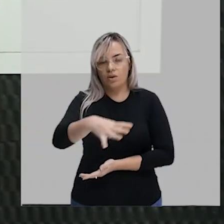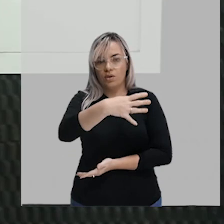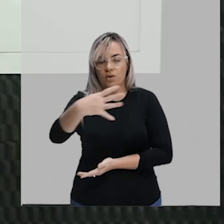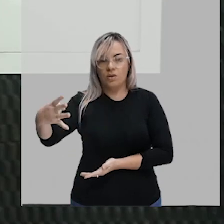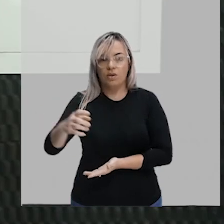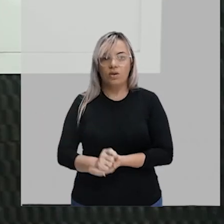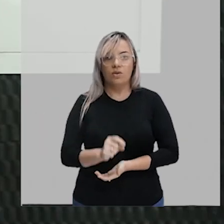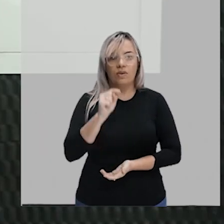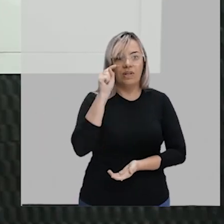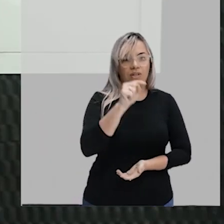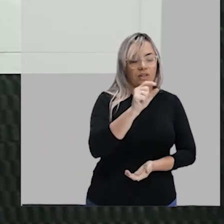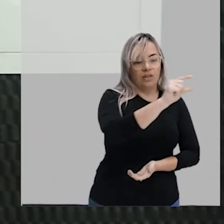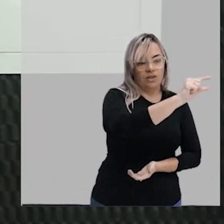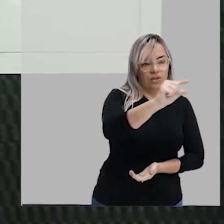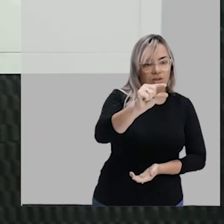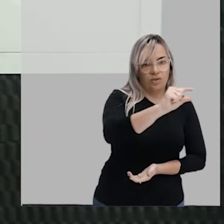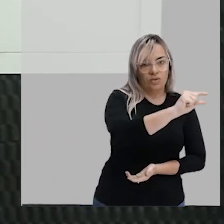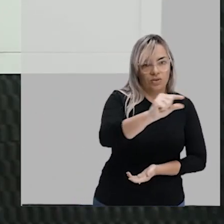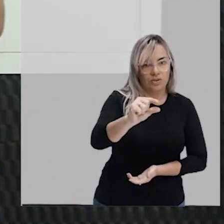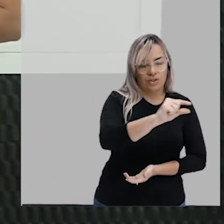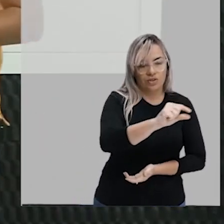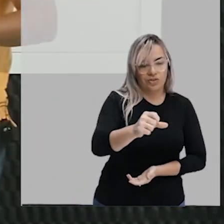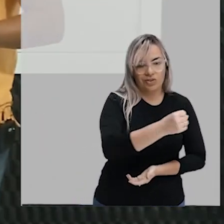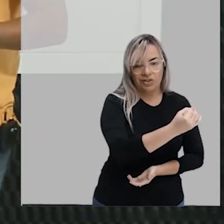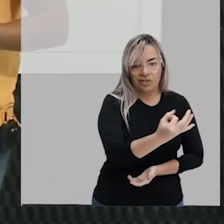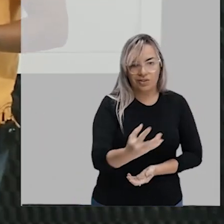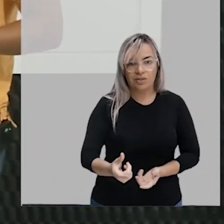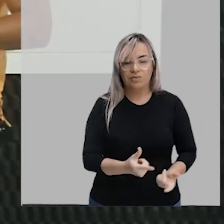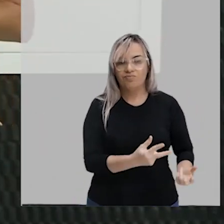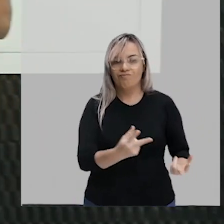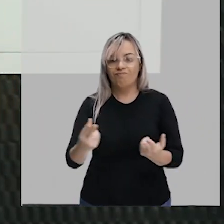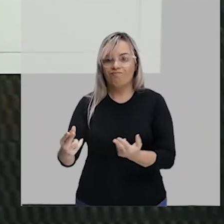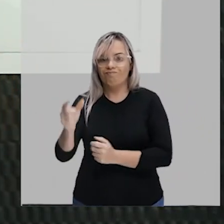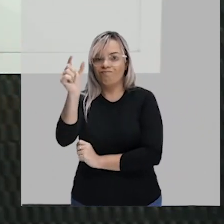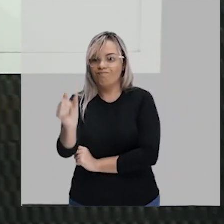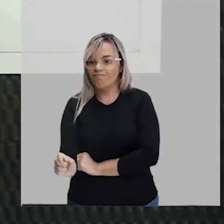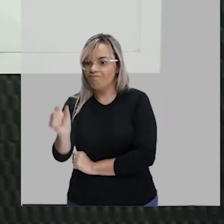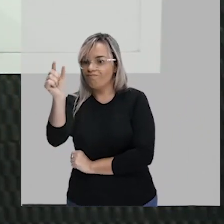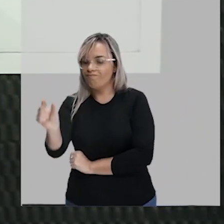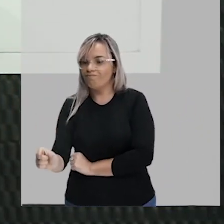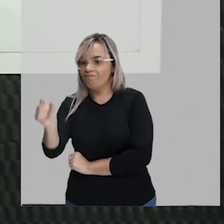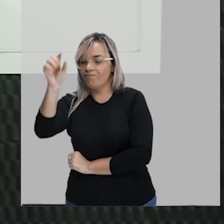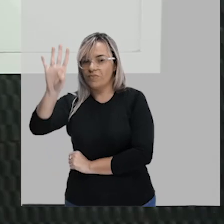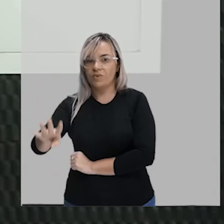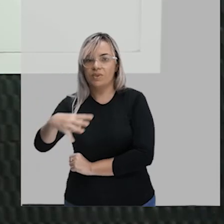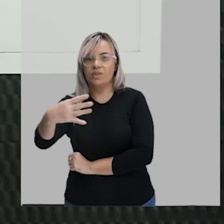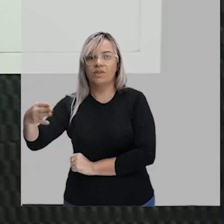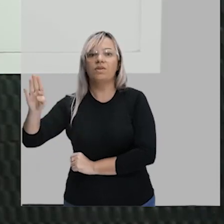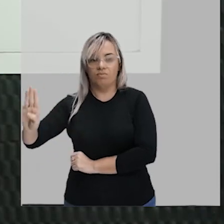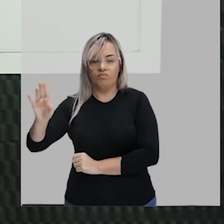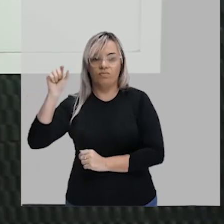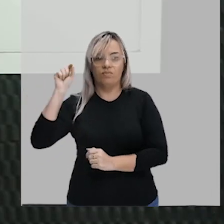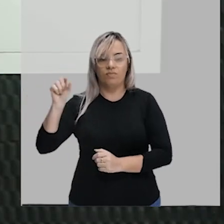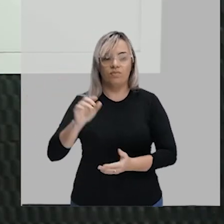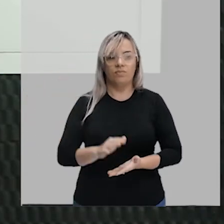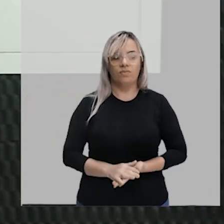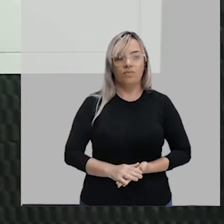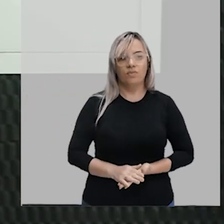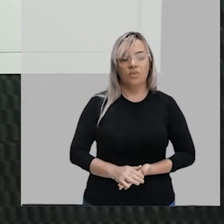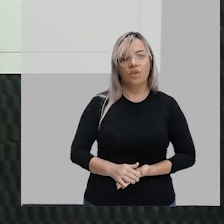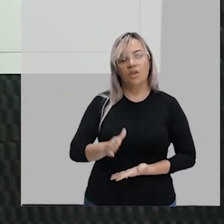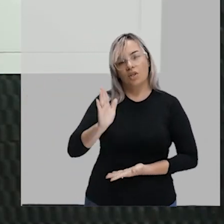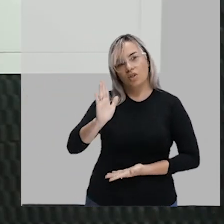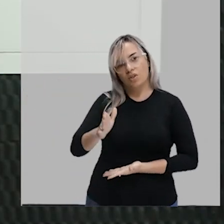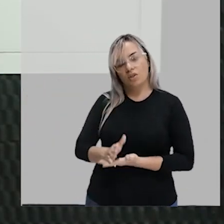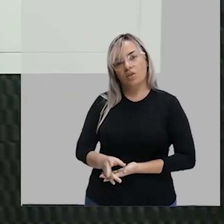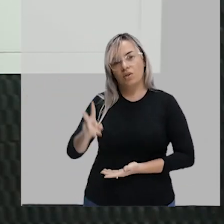e o número de colunas da matriz B. Lembrando, né, nem lembrando, é assim, dizendo para vocês que, já